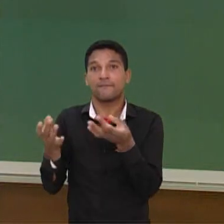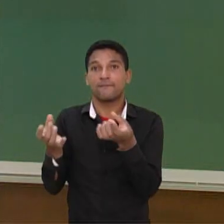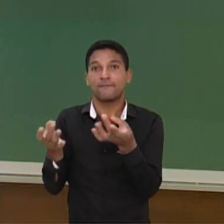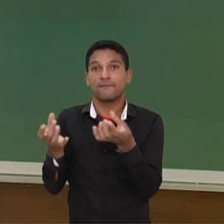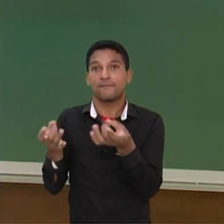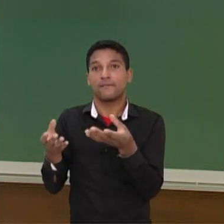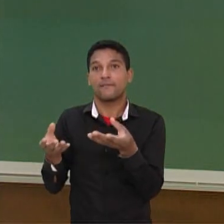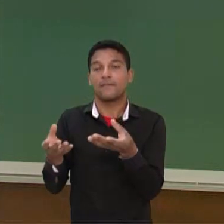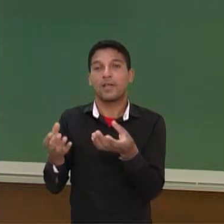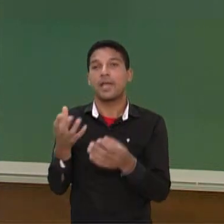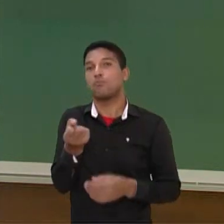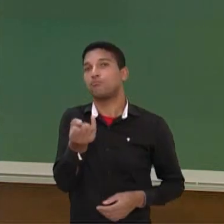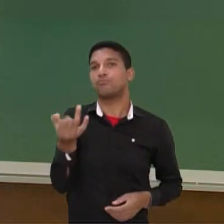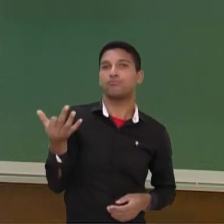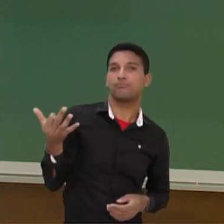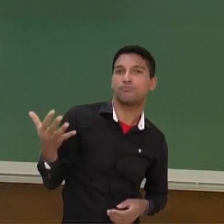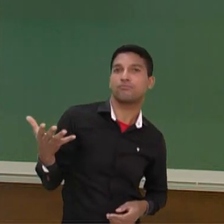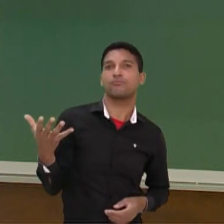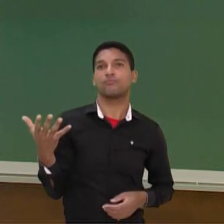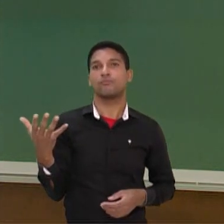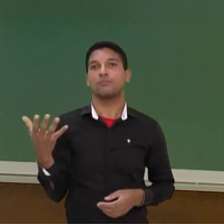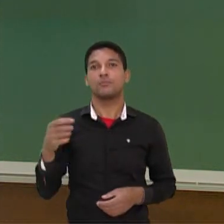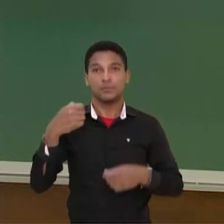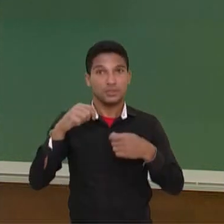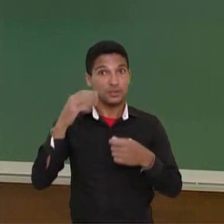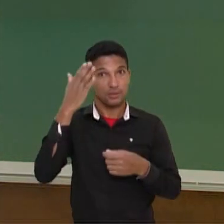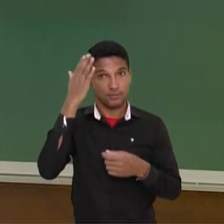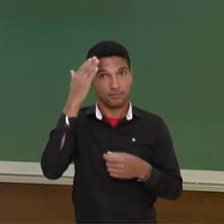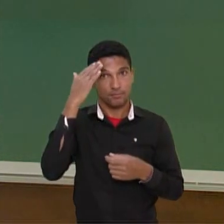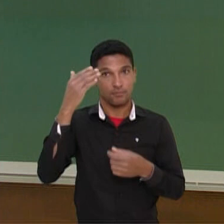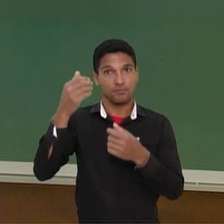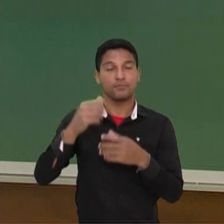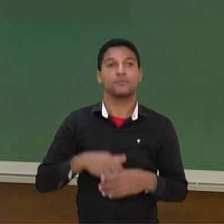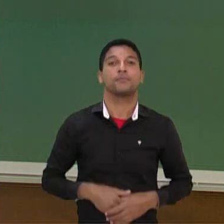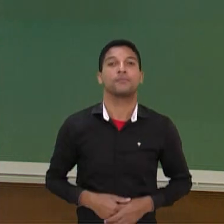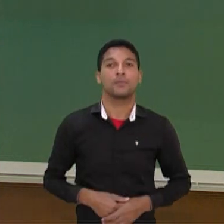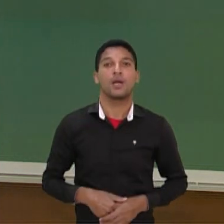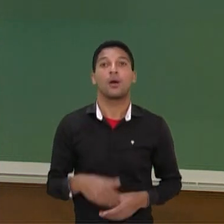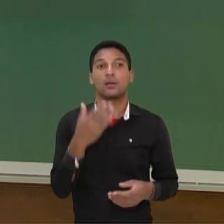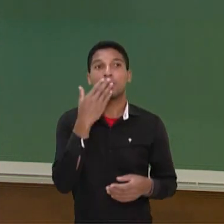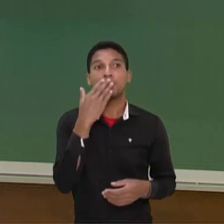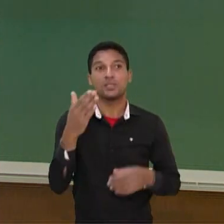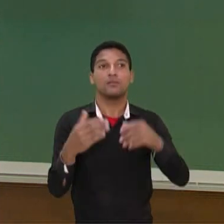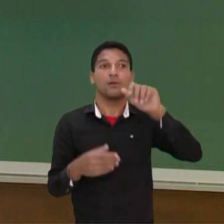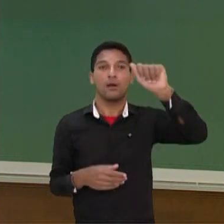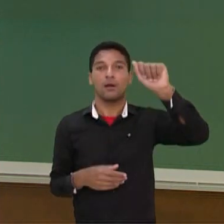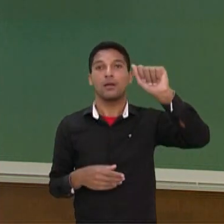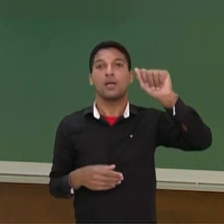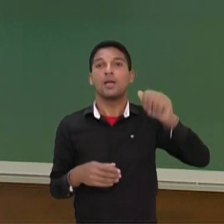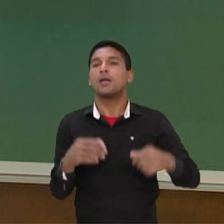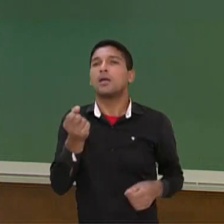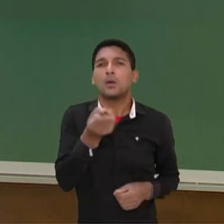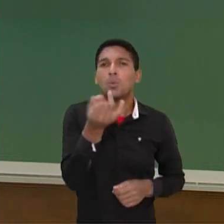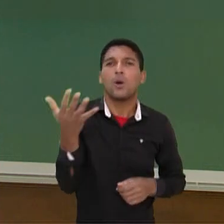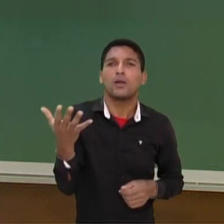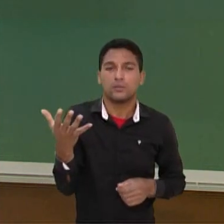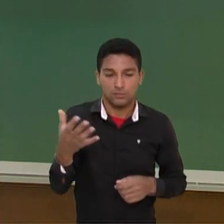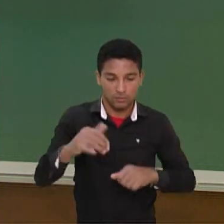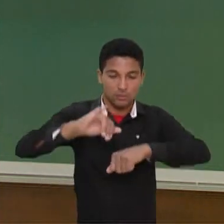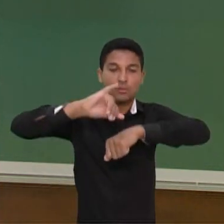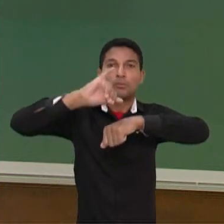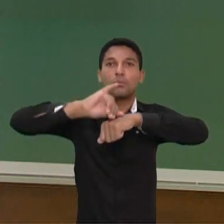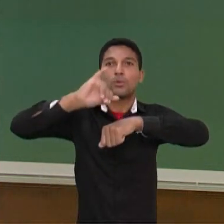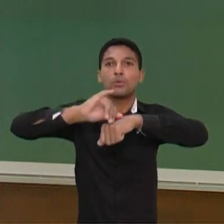gente já tem que ter isso em mente, tá? E aí, o que pede lá? Item A, determina o número de produtos